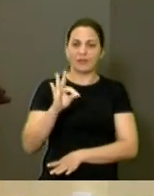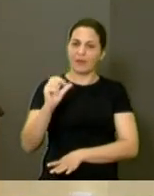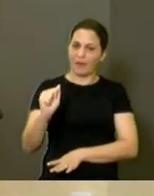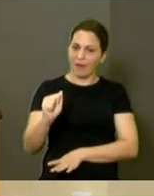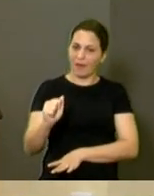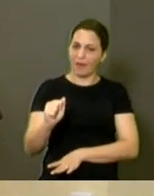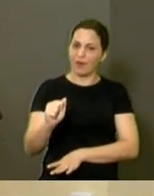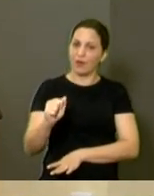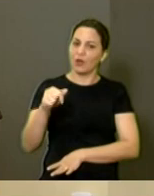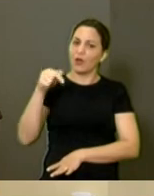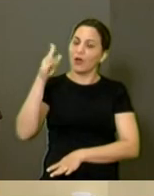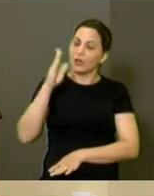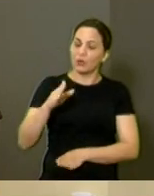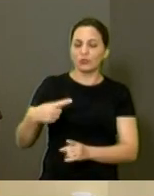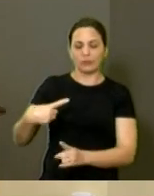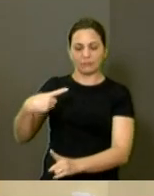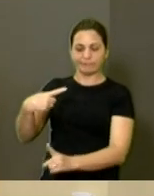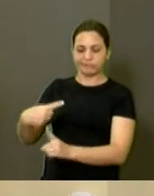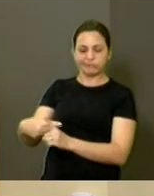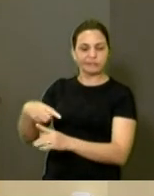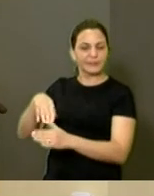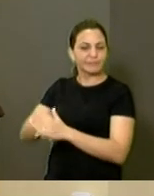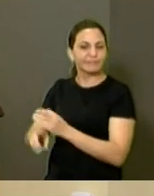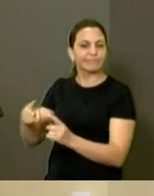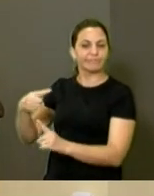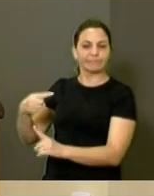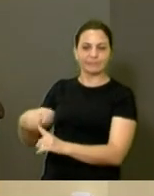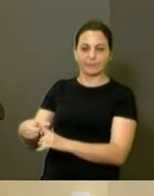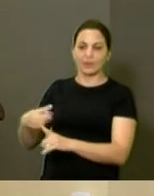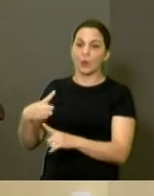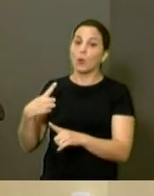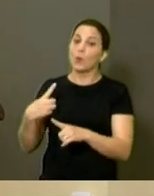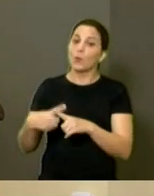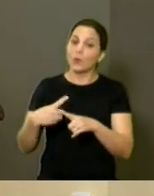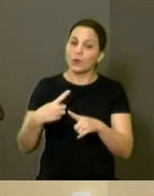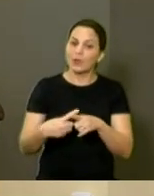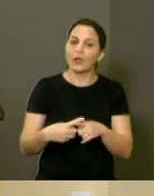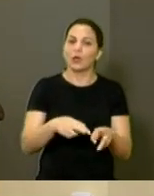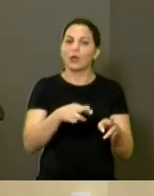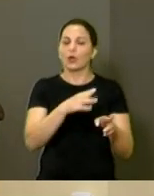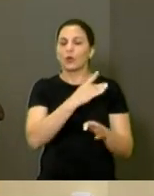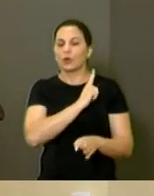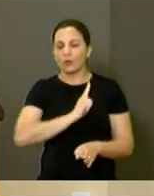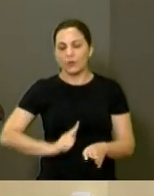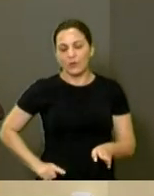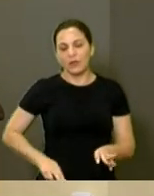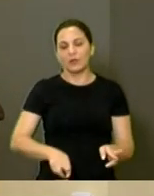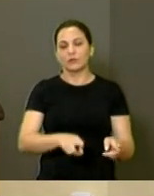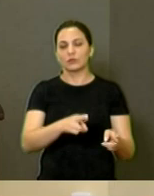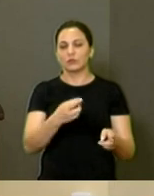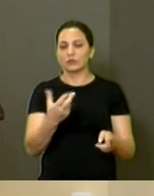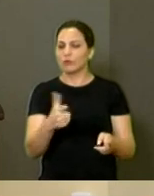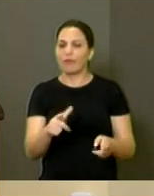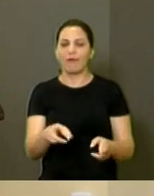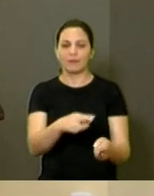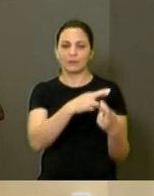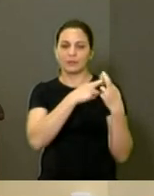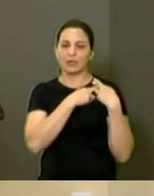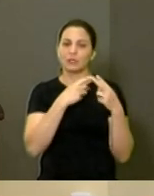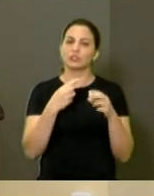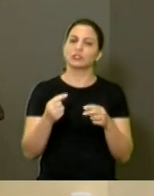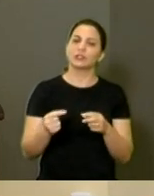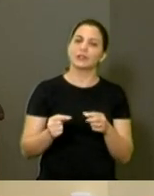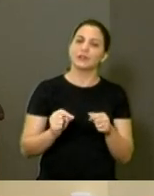apenas o sepultamento e ela Foi extinta porque governos irresponsáveis fizeram da CTE uma empresa